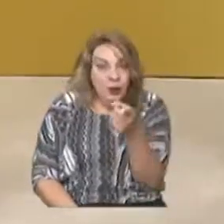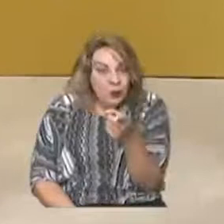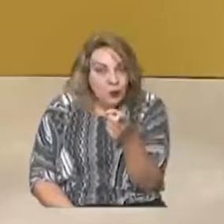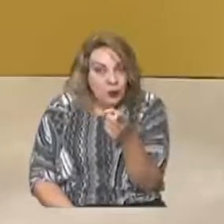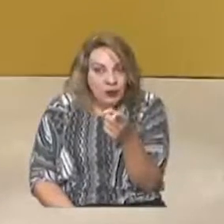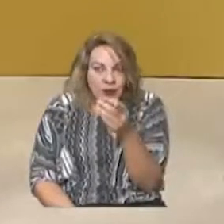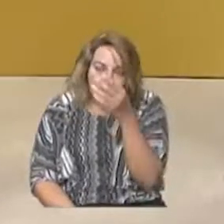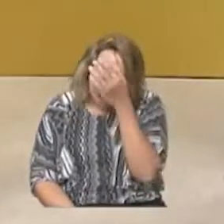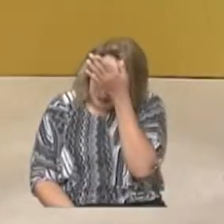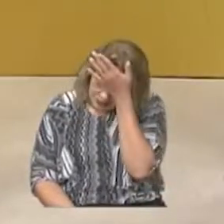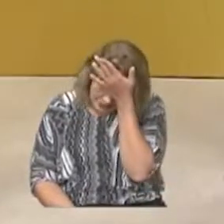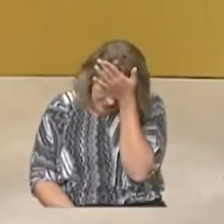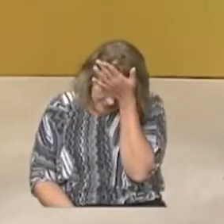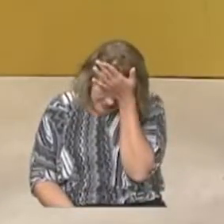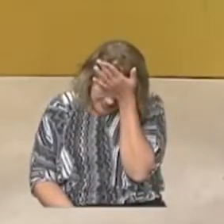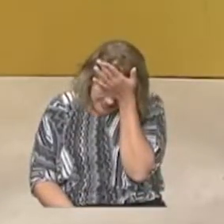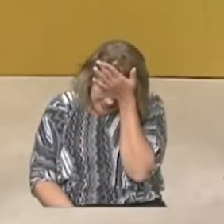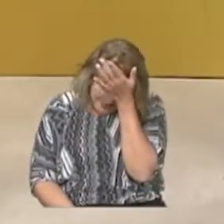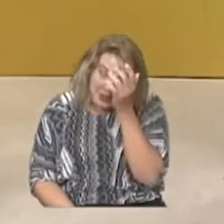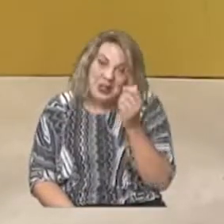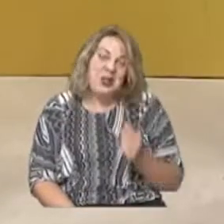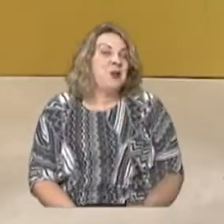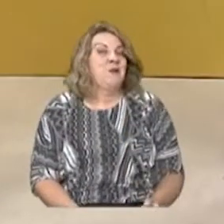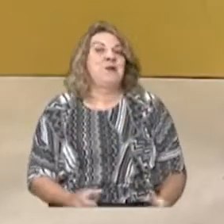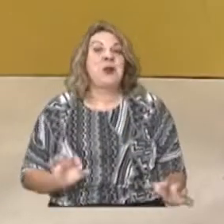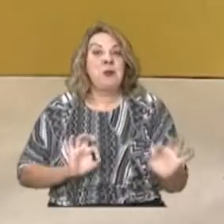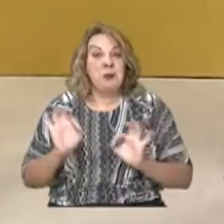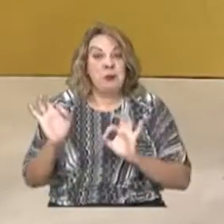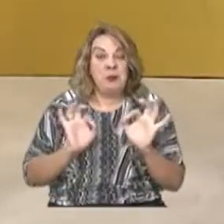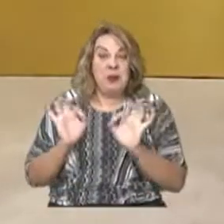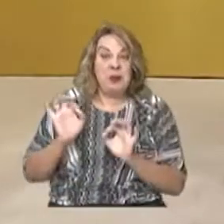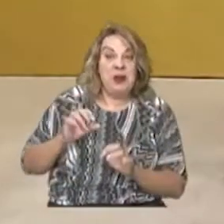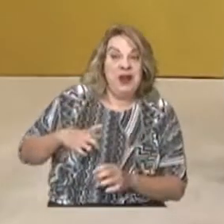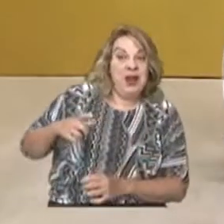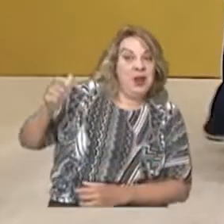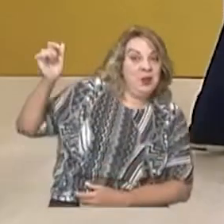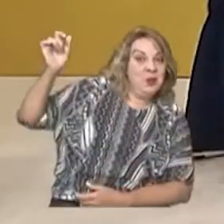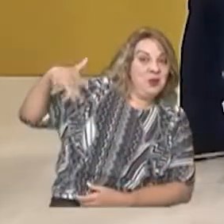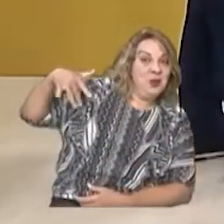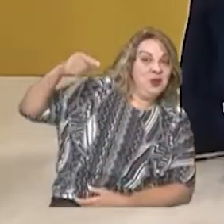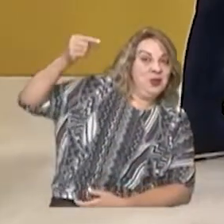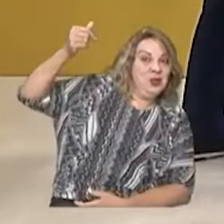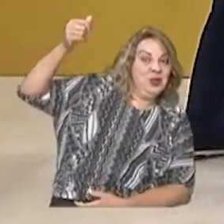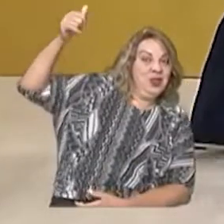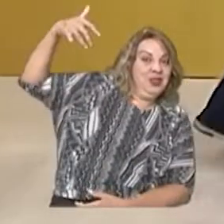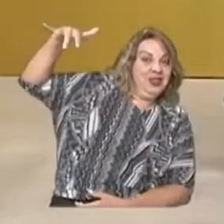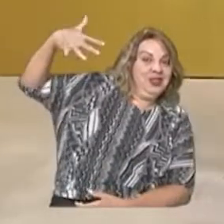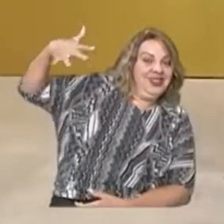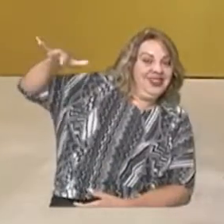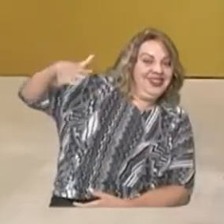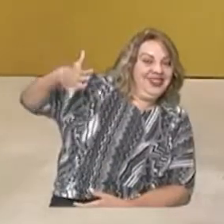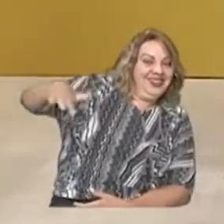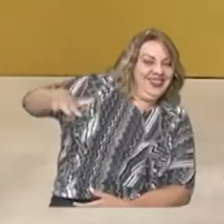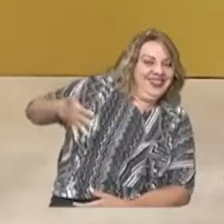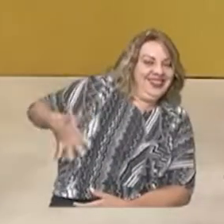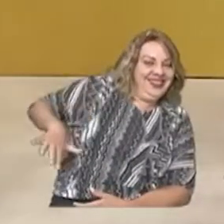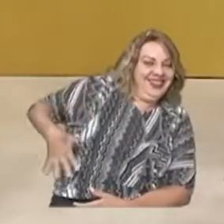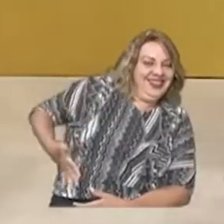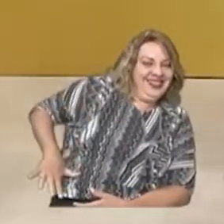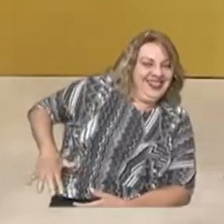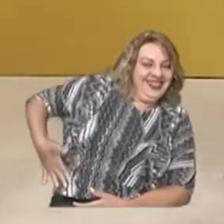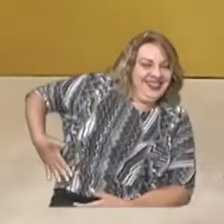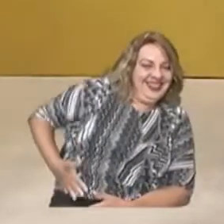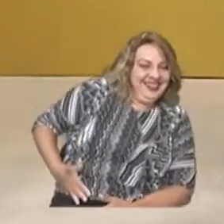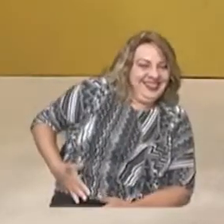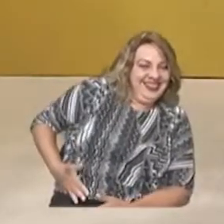Isso! Prepara o agasalho, ou melhor, prepara o bolso. Ô, menino, ai, gente, uma chuva de dinheiro assim em